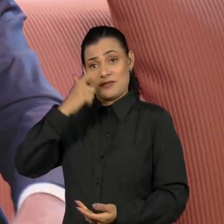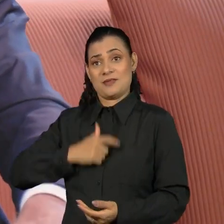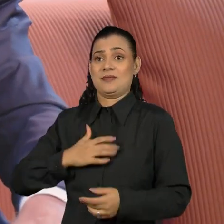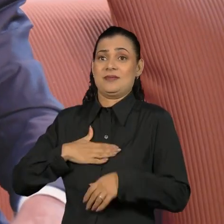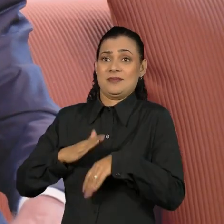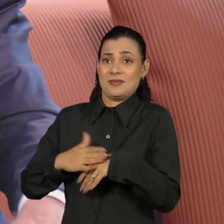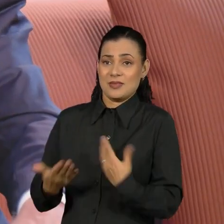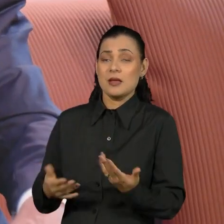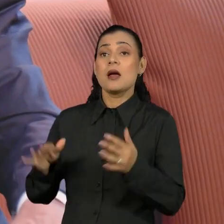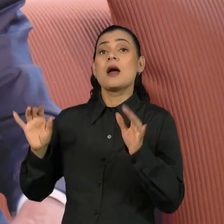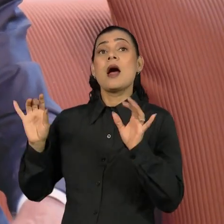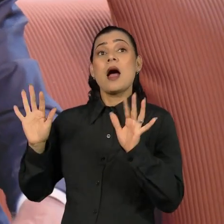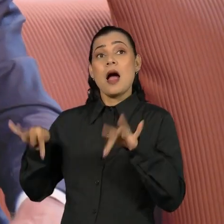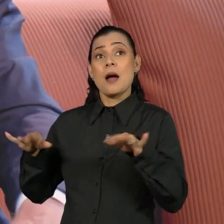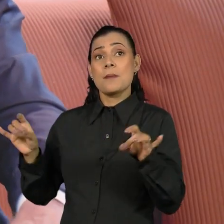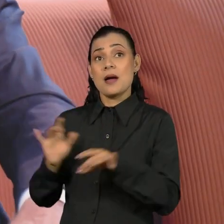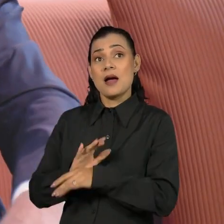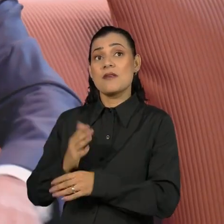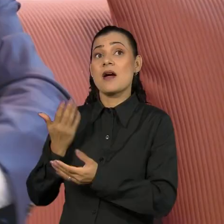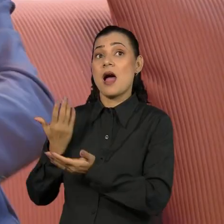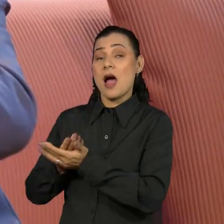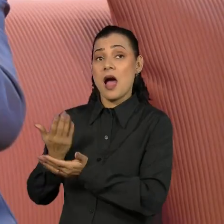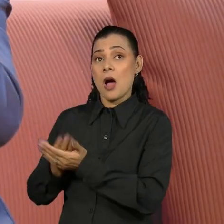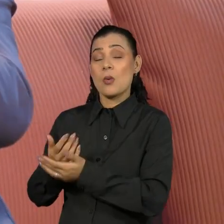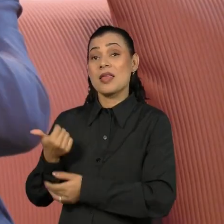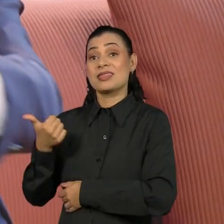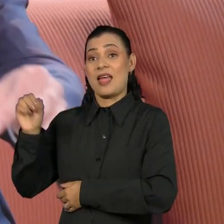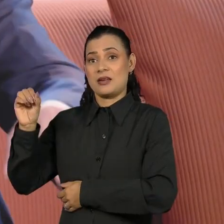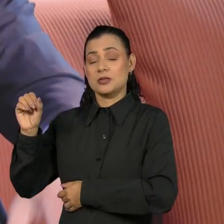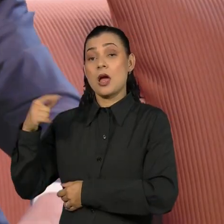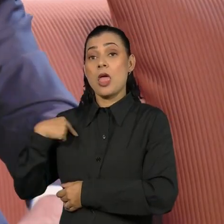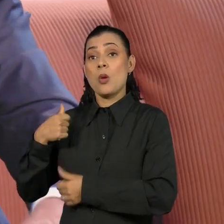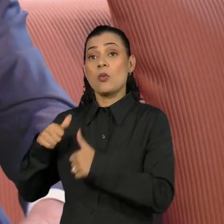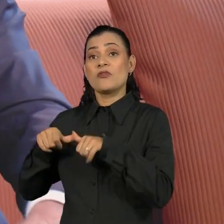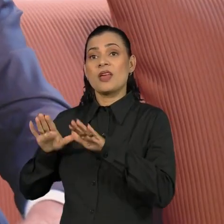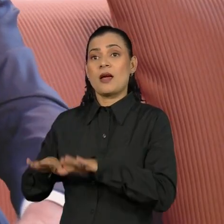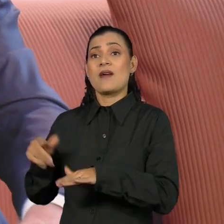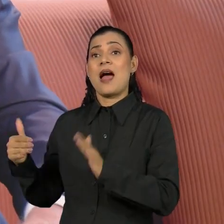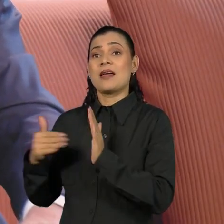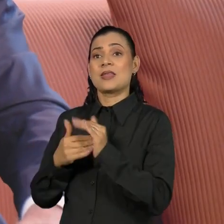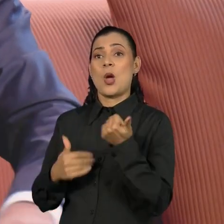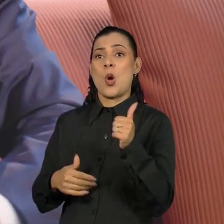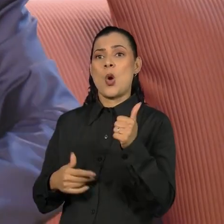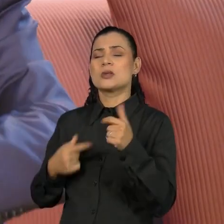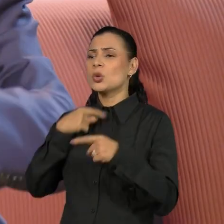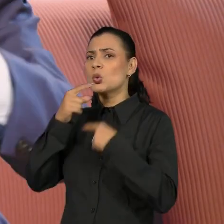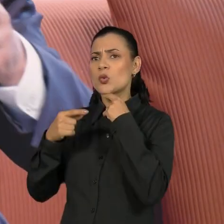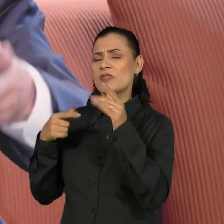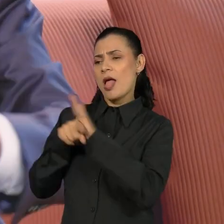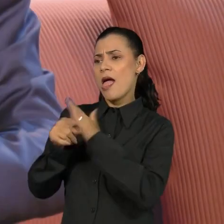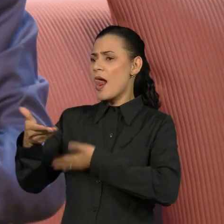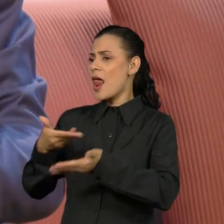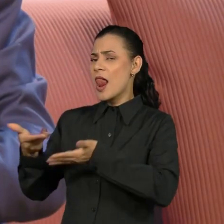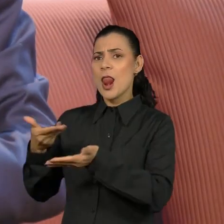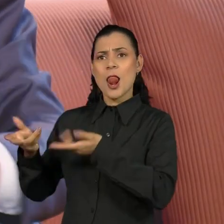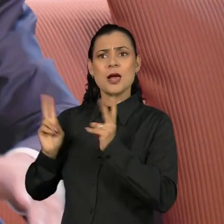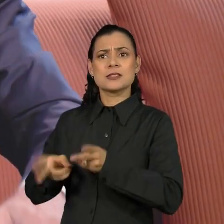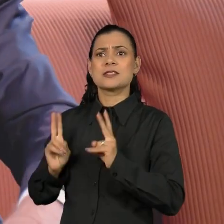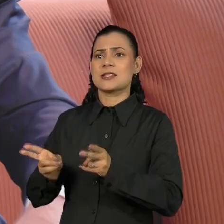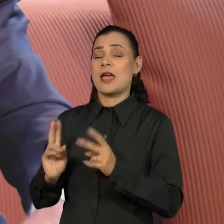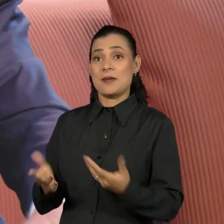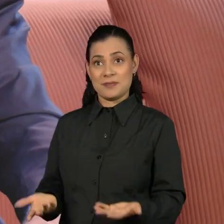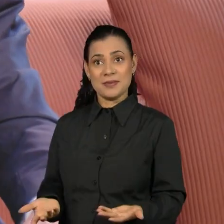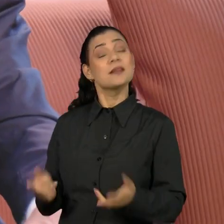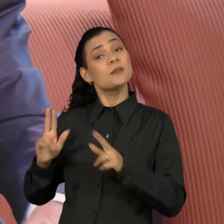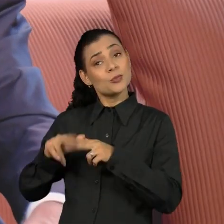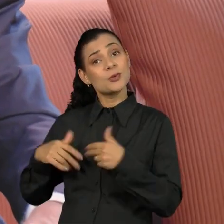aula acabava às 10 horas, eu ficava até às 11 horas, tirando dúvida, ajudando o pessoal. Aí foi espontâneo.